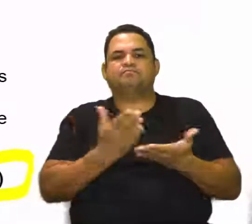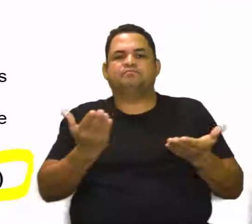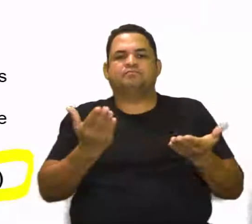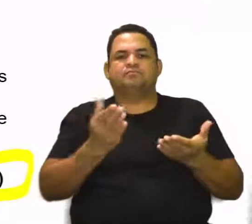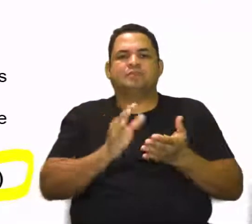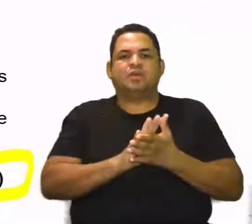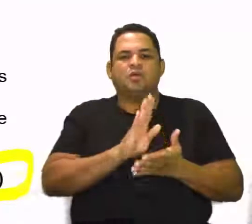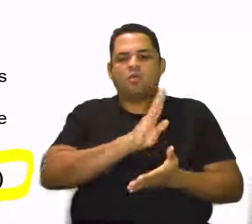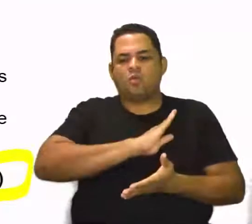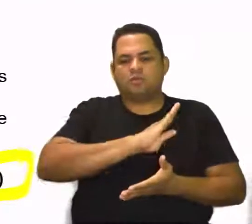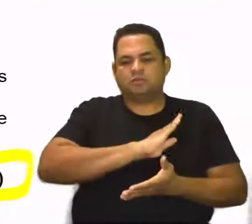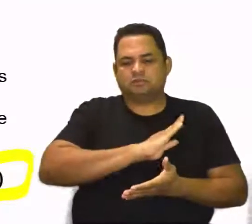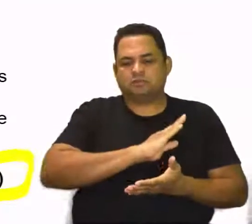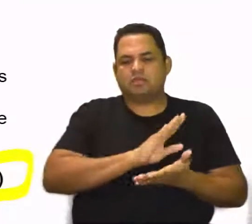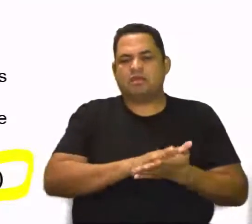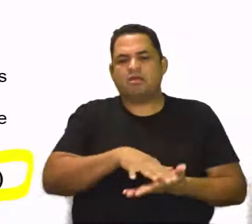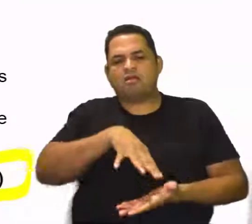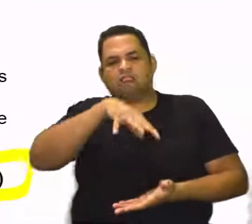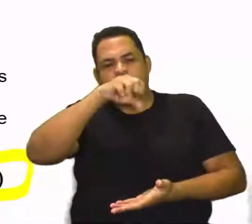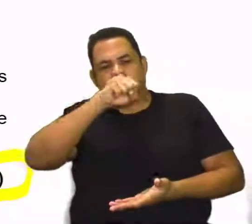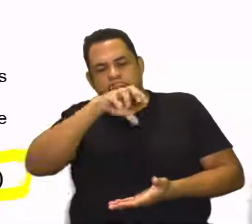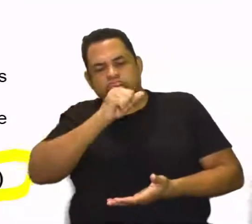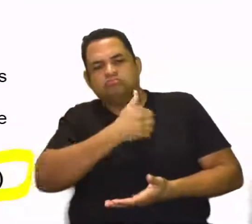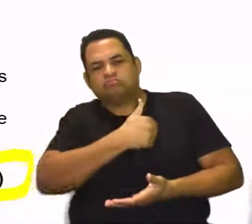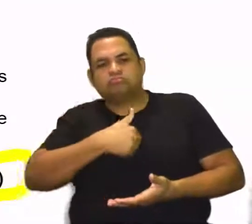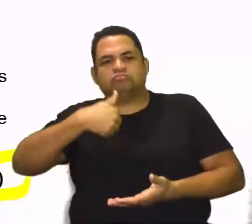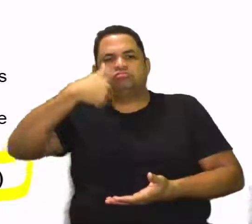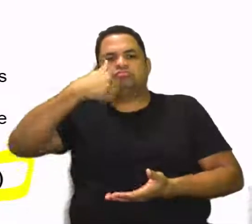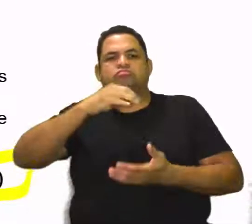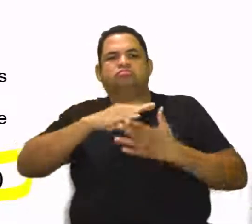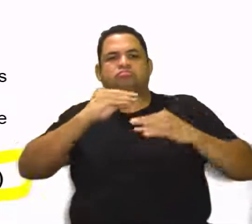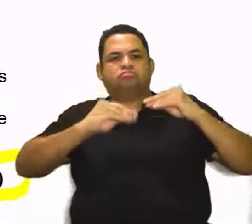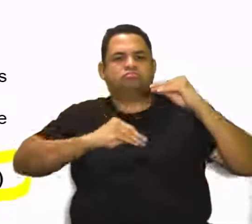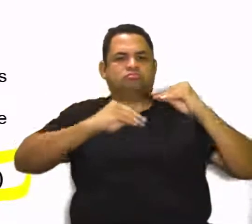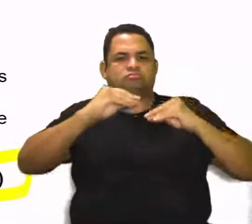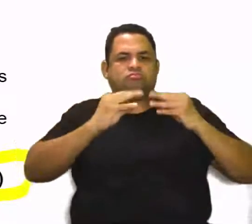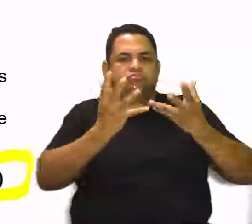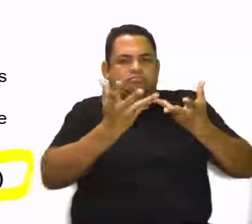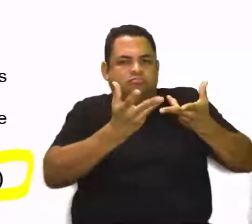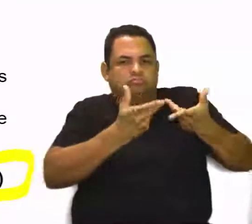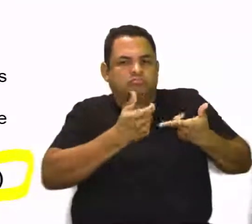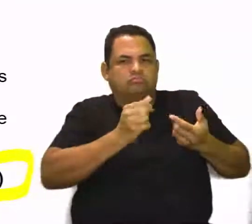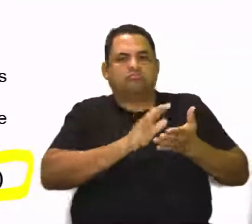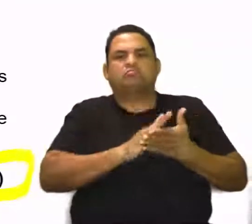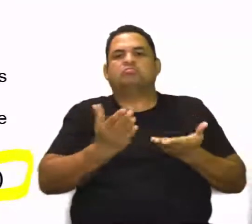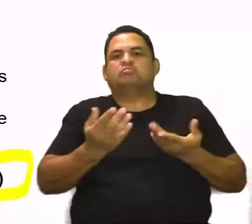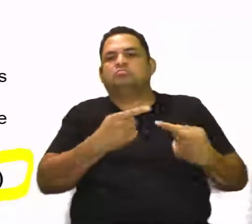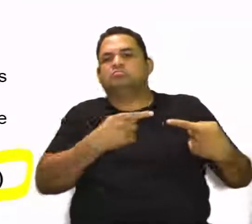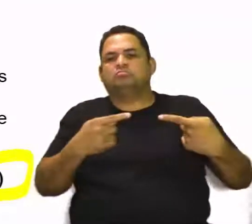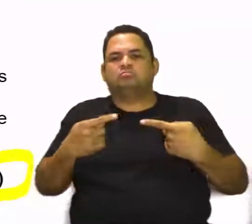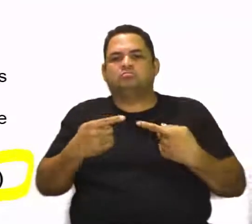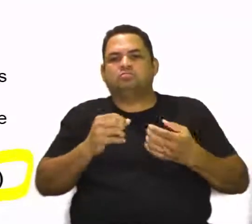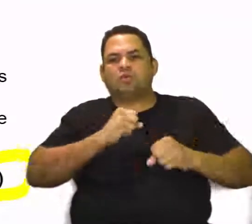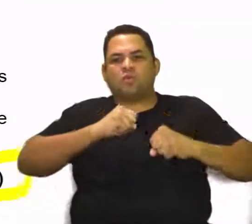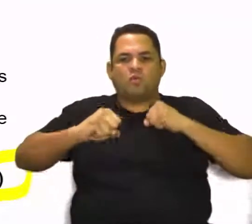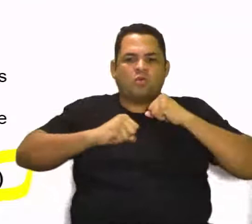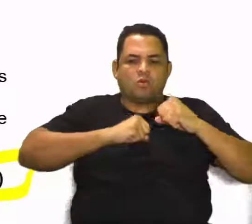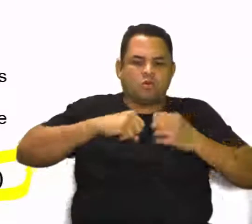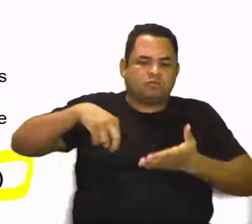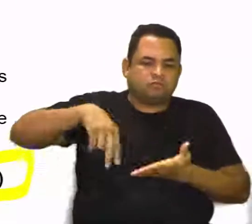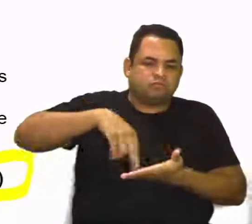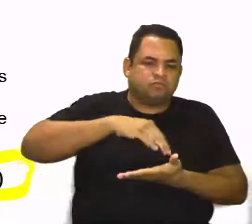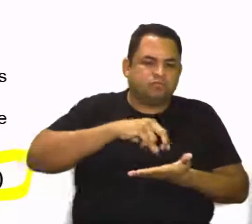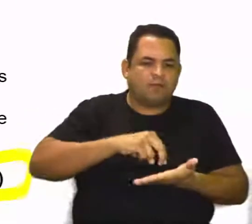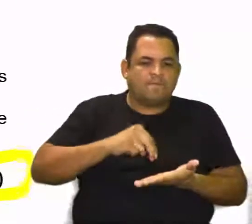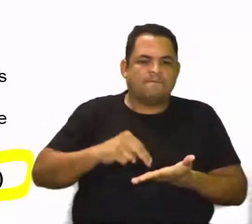funcionamento do coração ali, que vai ser melhorado, a flexibilidade e as habilidades relacionadas ali ao correr, ao andar,